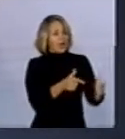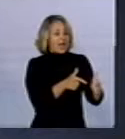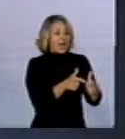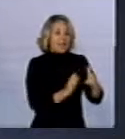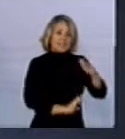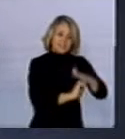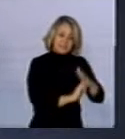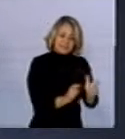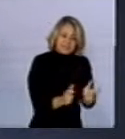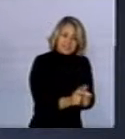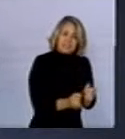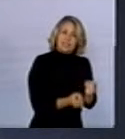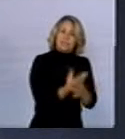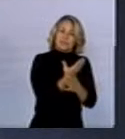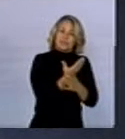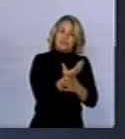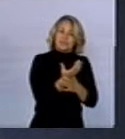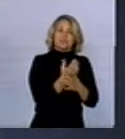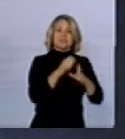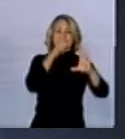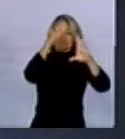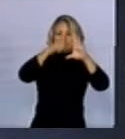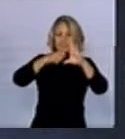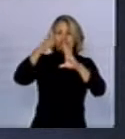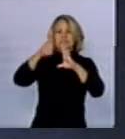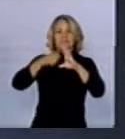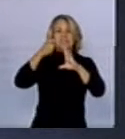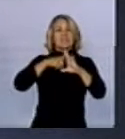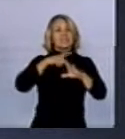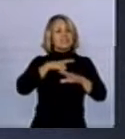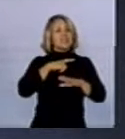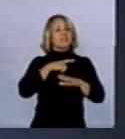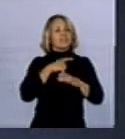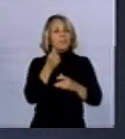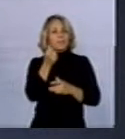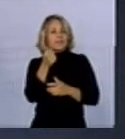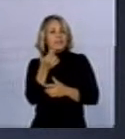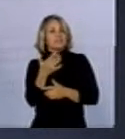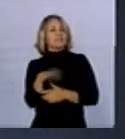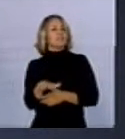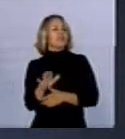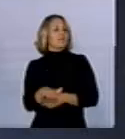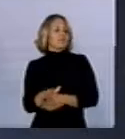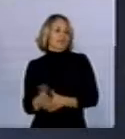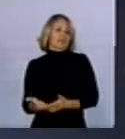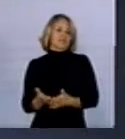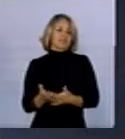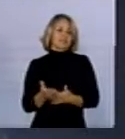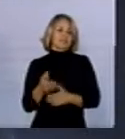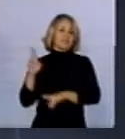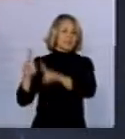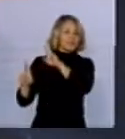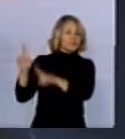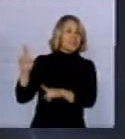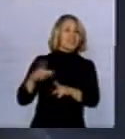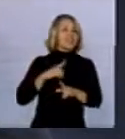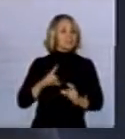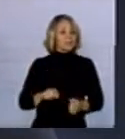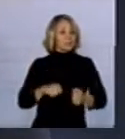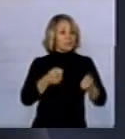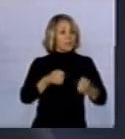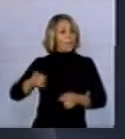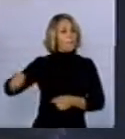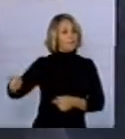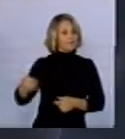conteúdo local, são elas que oferecem custos mais, preços mais acessíveis aos seus assinantes, são elas que dão oportunidade de emprego